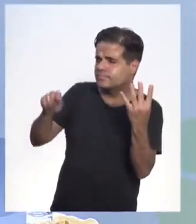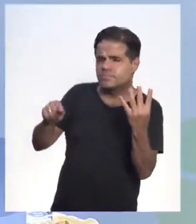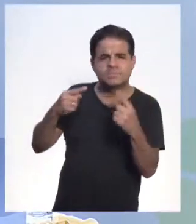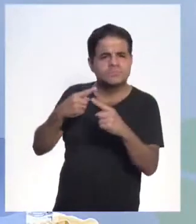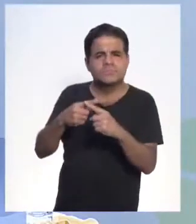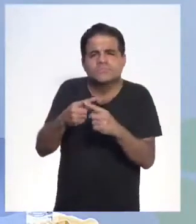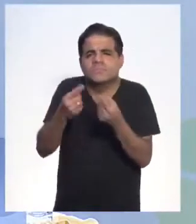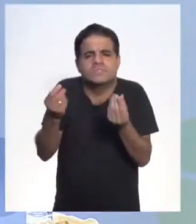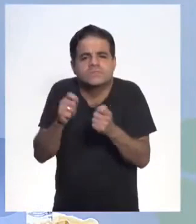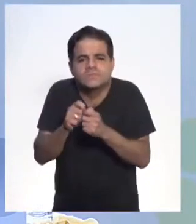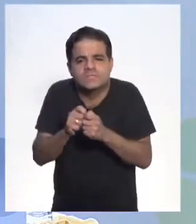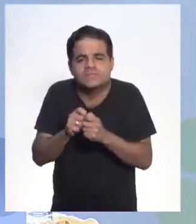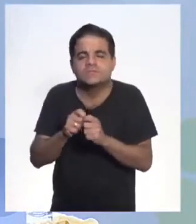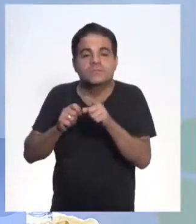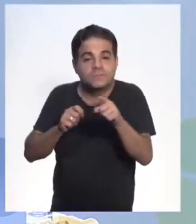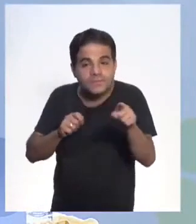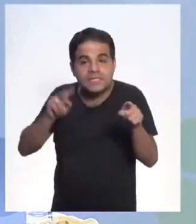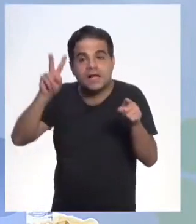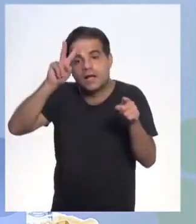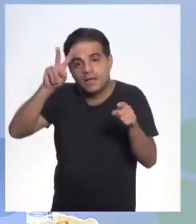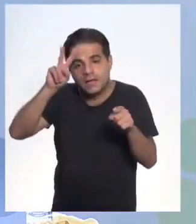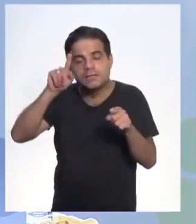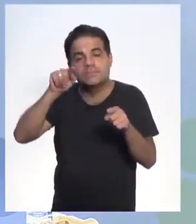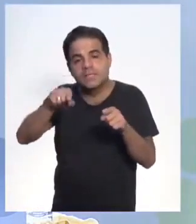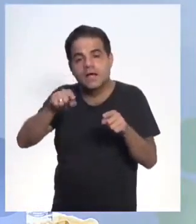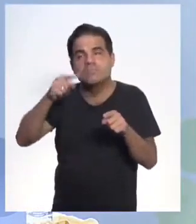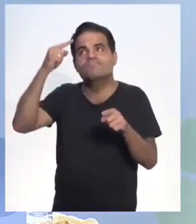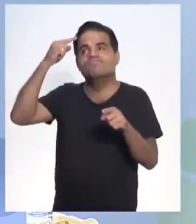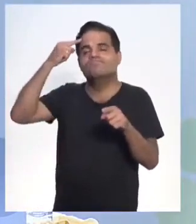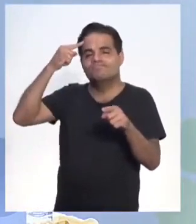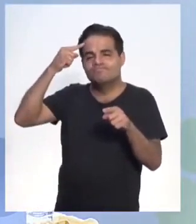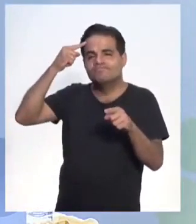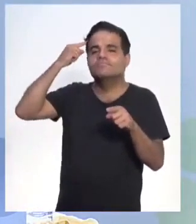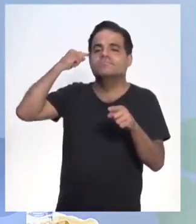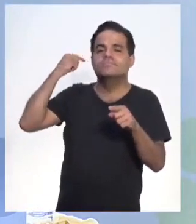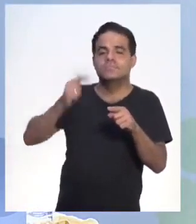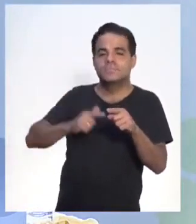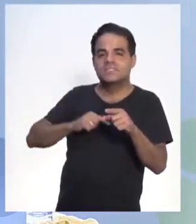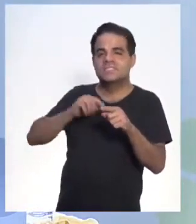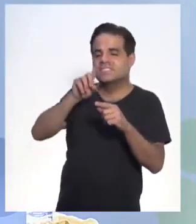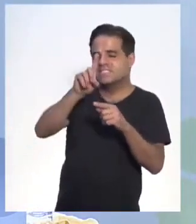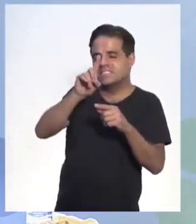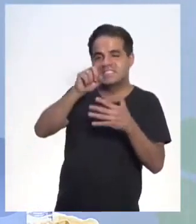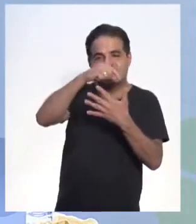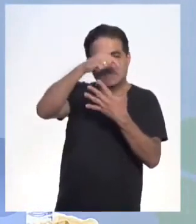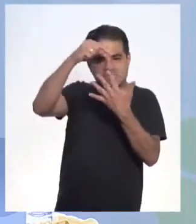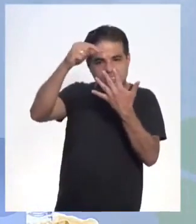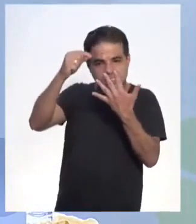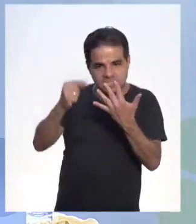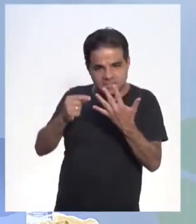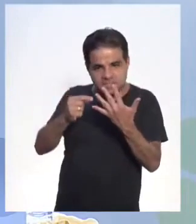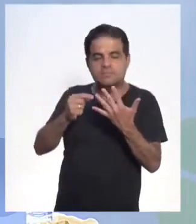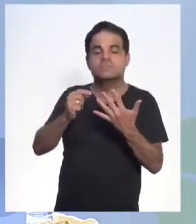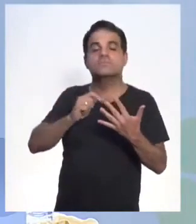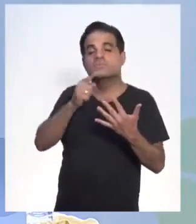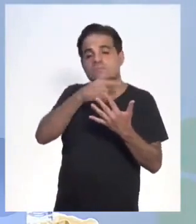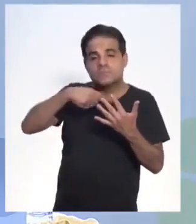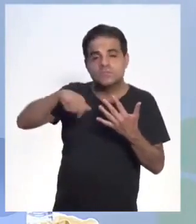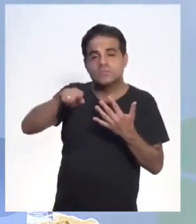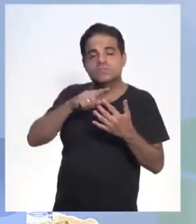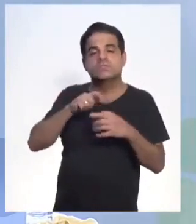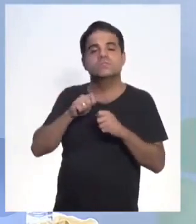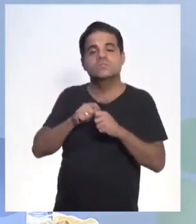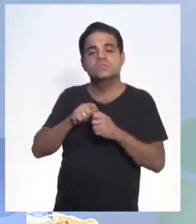fiz isso? Para você lembrar que quando a gente tem um diagrama de árvores, a